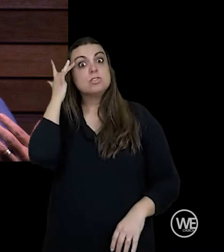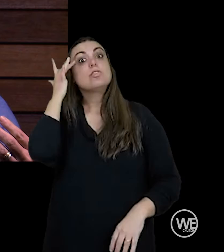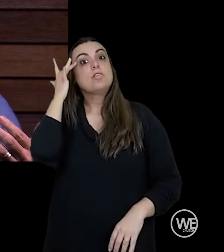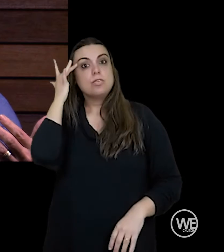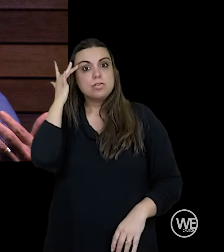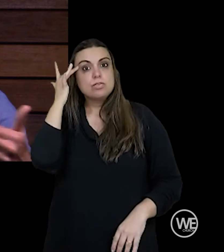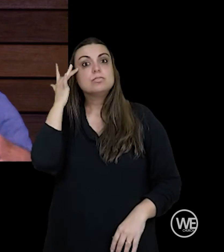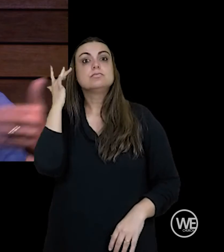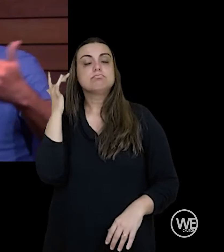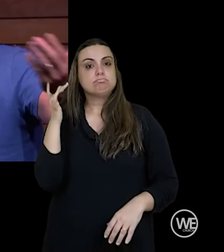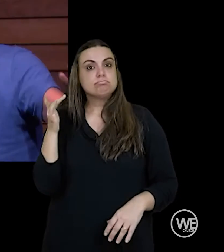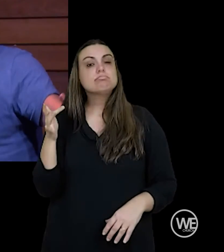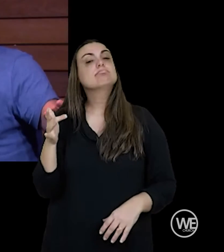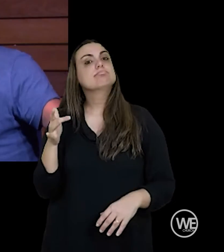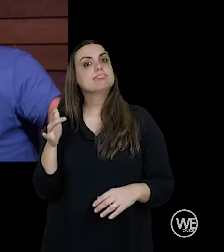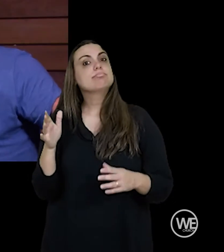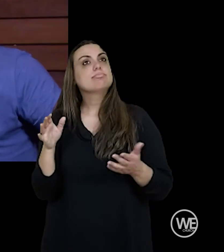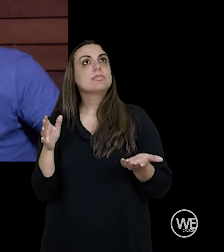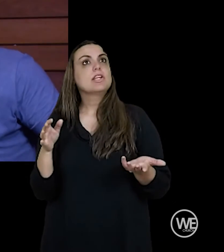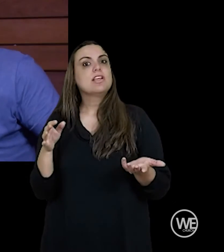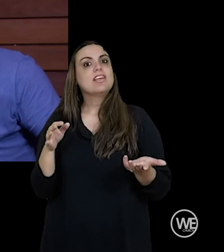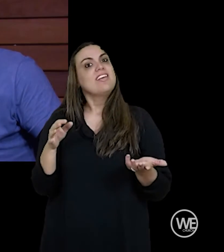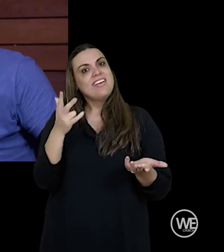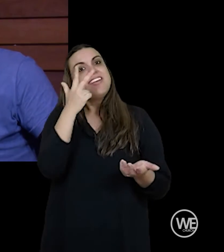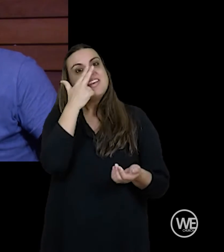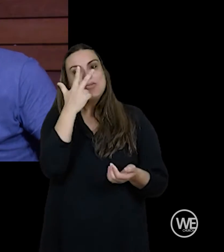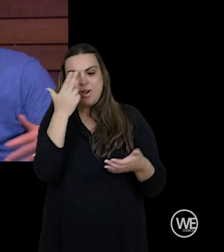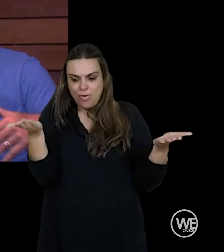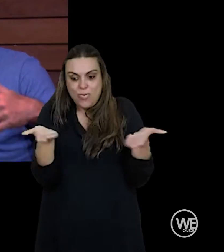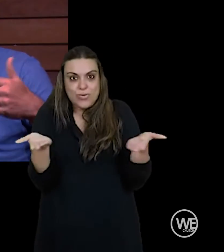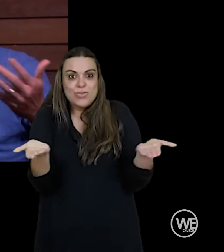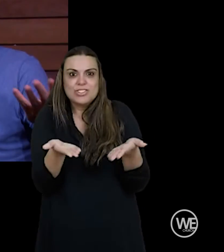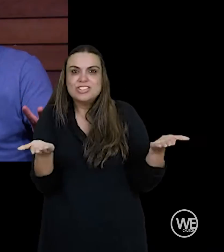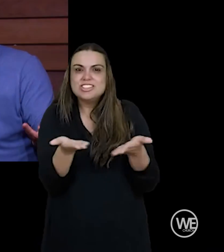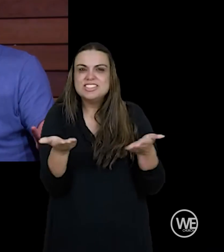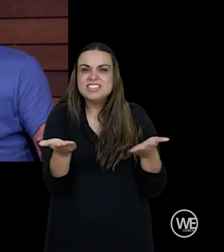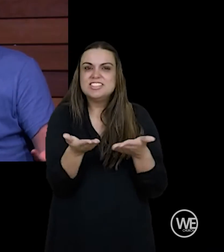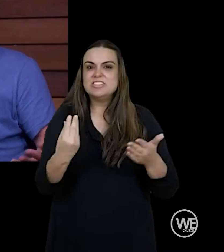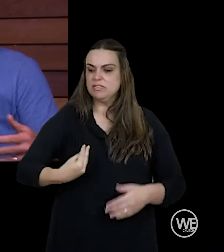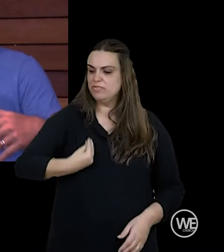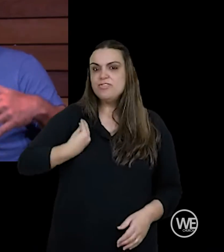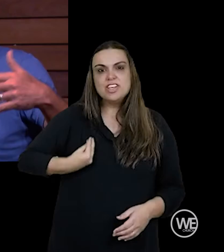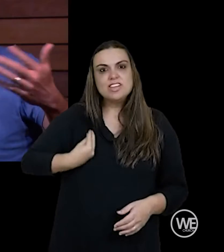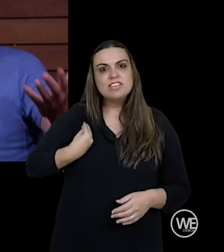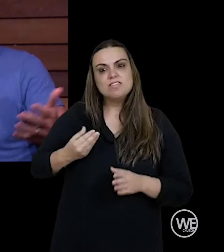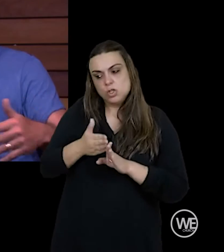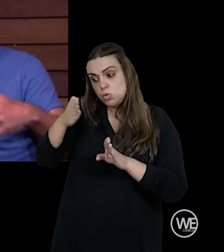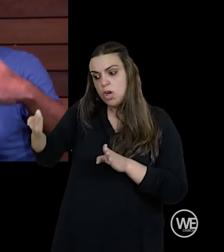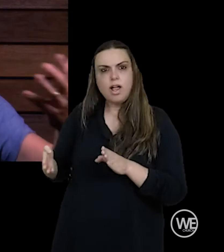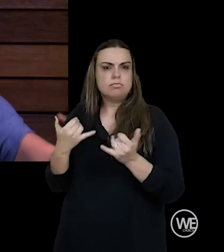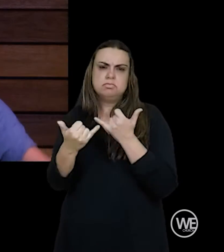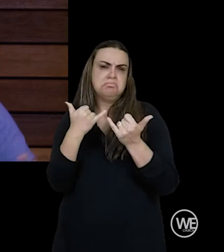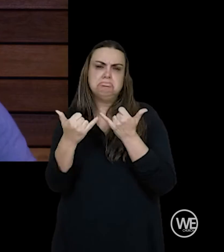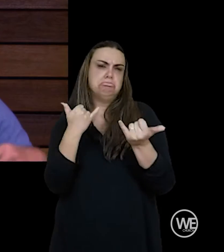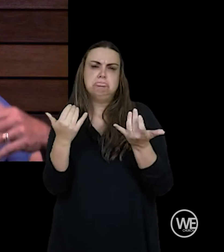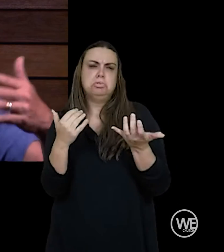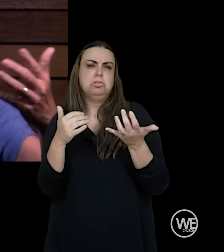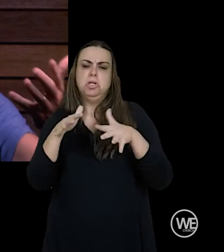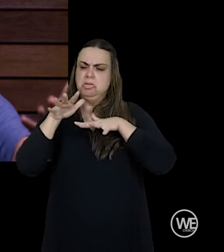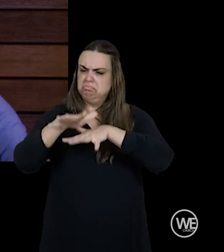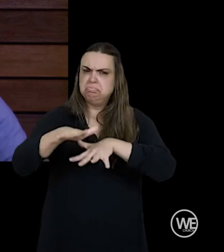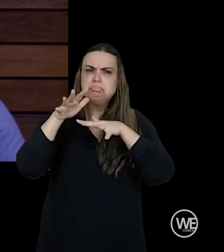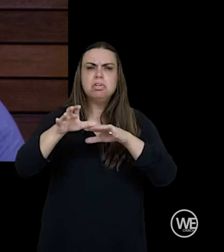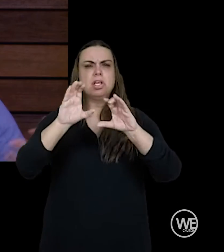vezes, são as pessoas que nós vemos hoje aqui e vivemos ao lado delas, nos estádios, nas